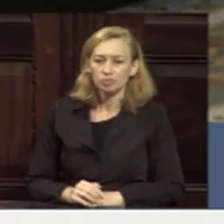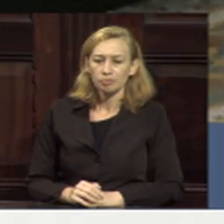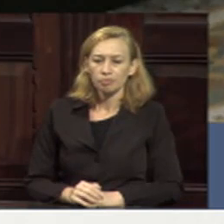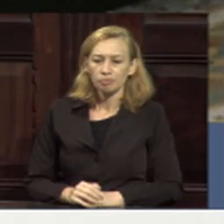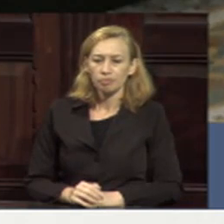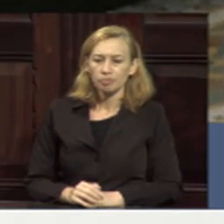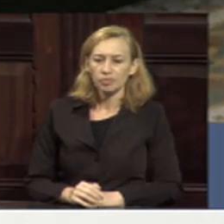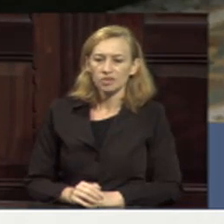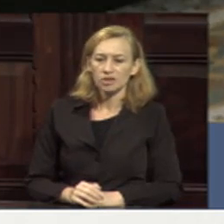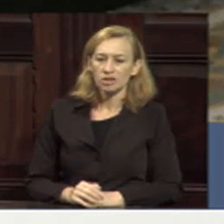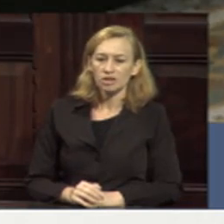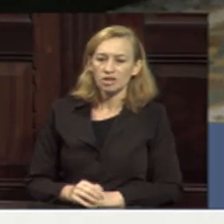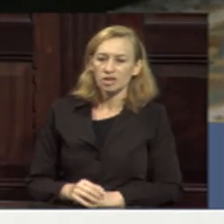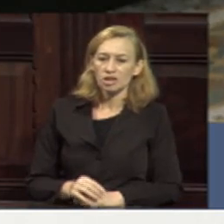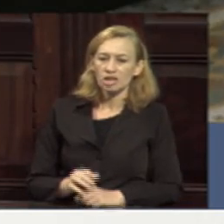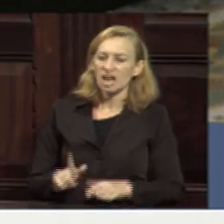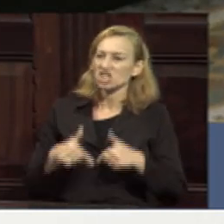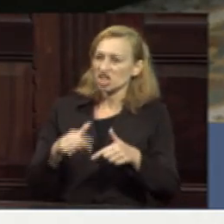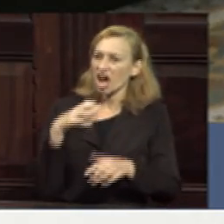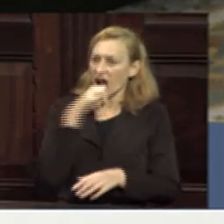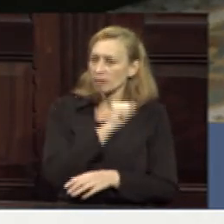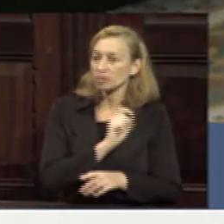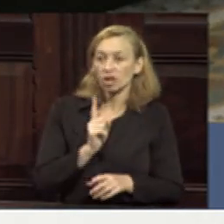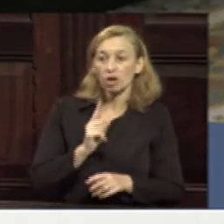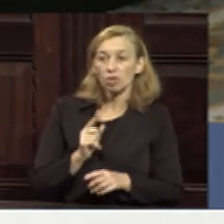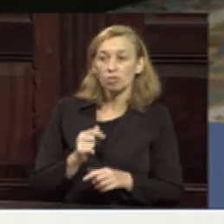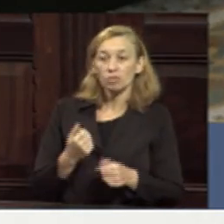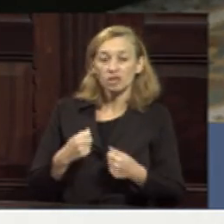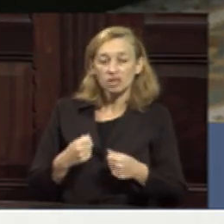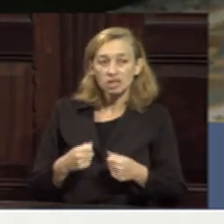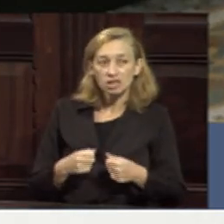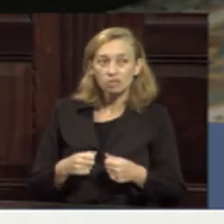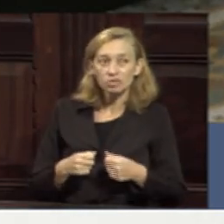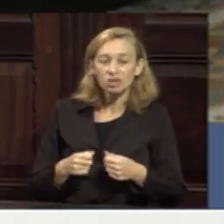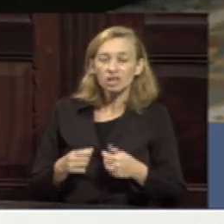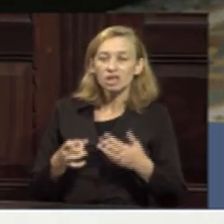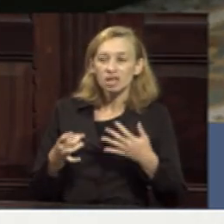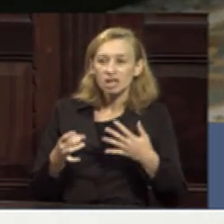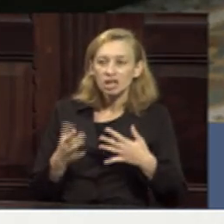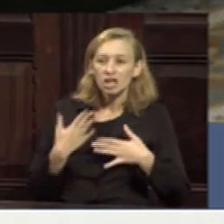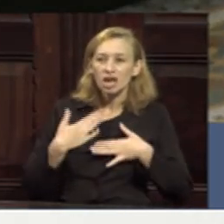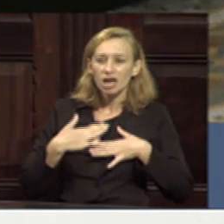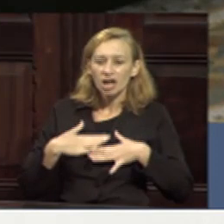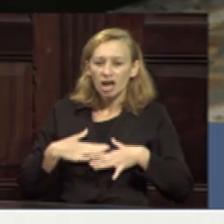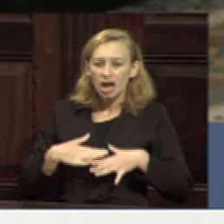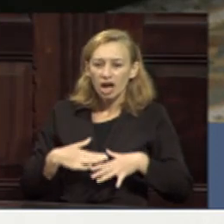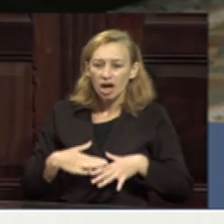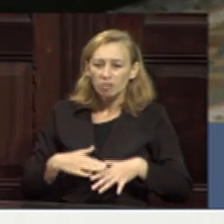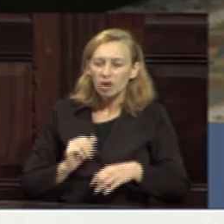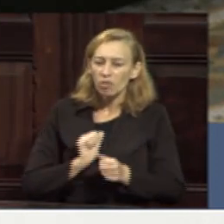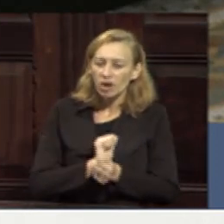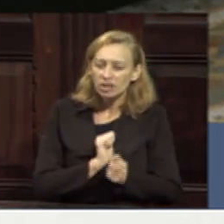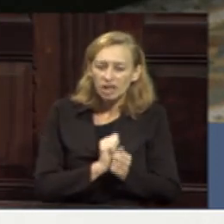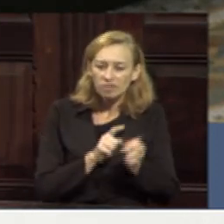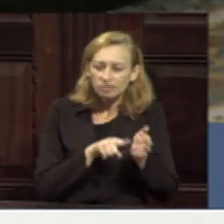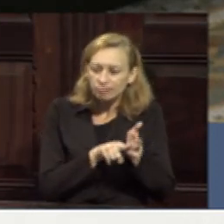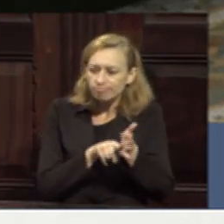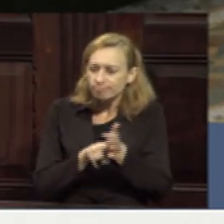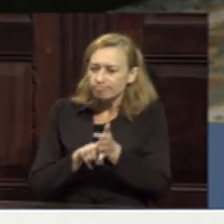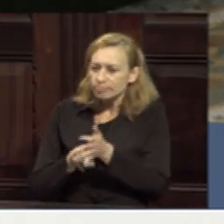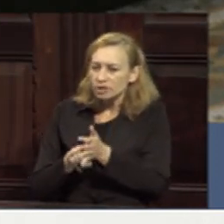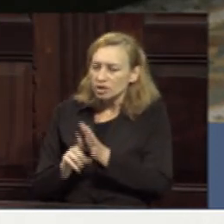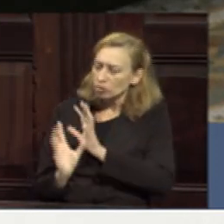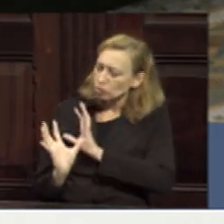com tanta rapidez e vamos esperar que as investigações sejam concluídas e